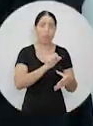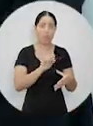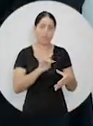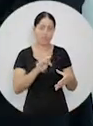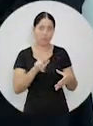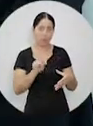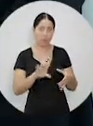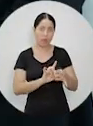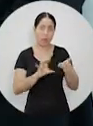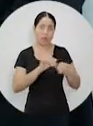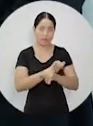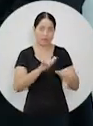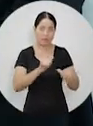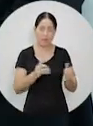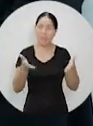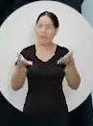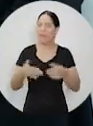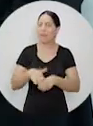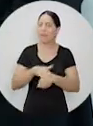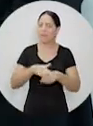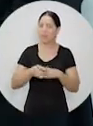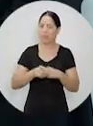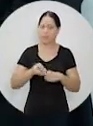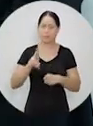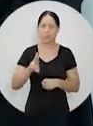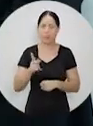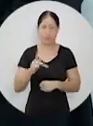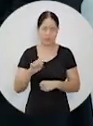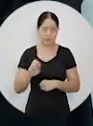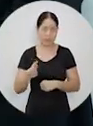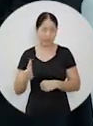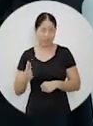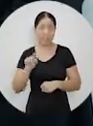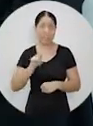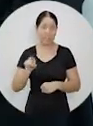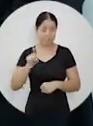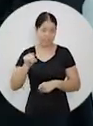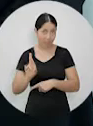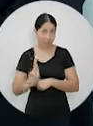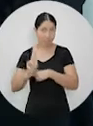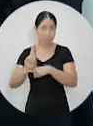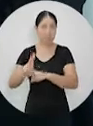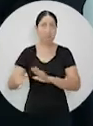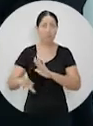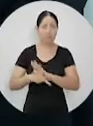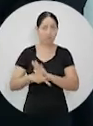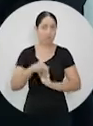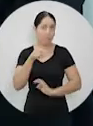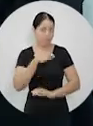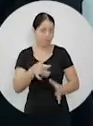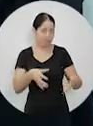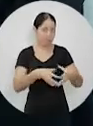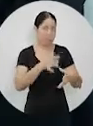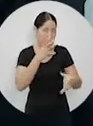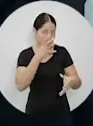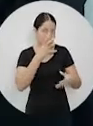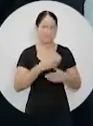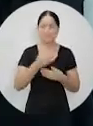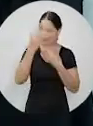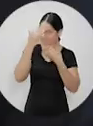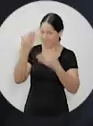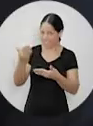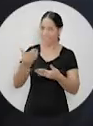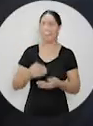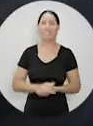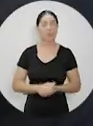de Imprensa. E agora nós conversamos com o Dr. Pier Paulo Cruz Bottini, ele que é responsável por este observatório. Muito